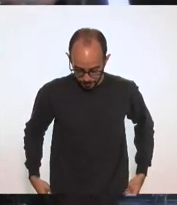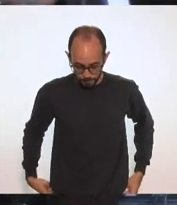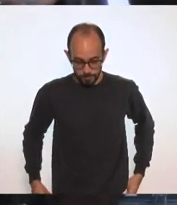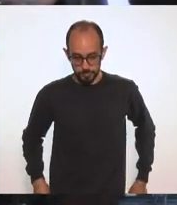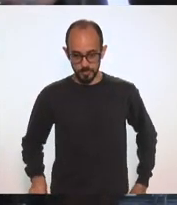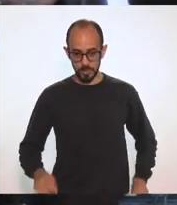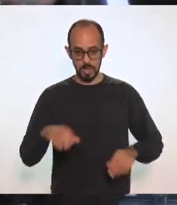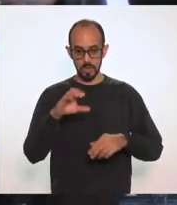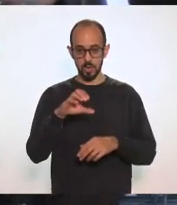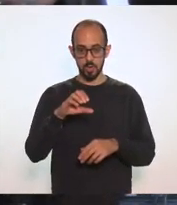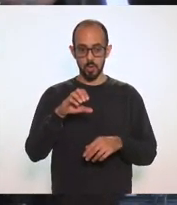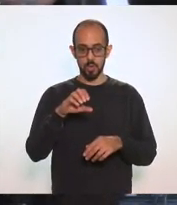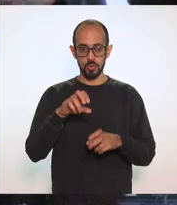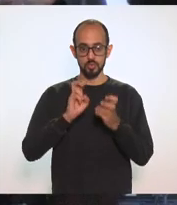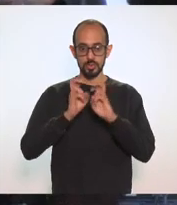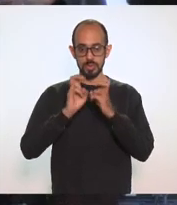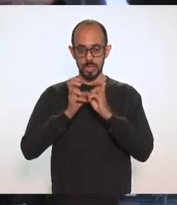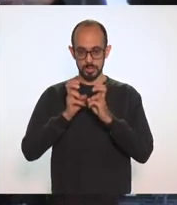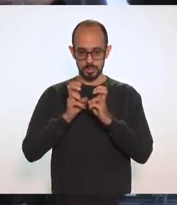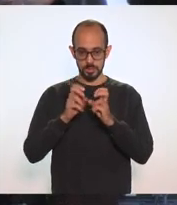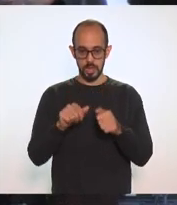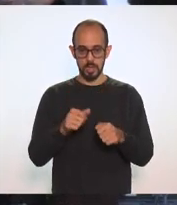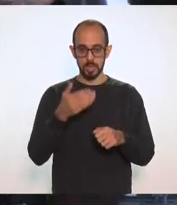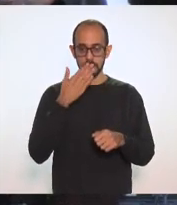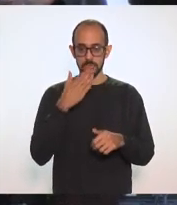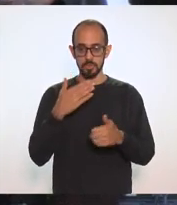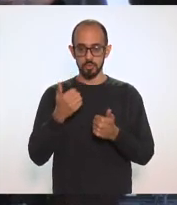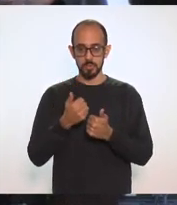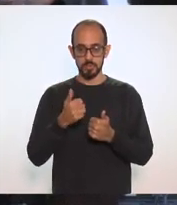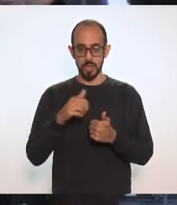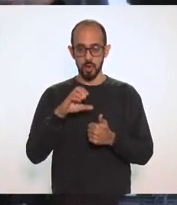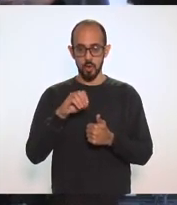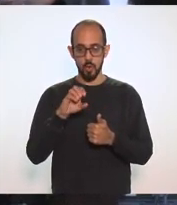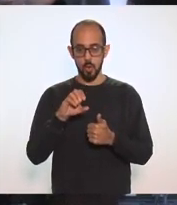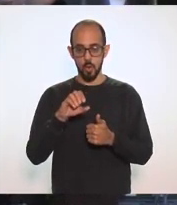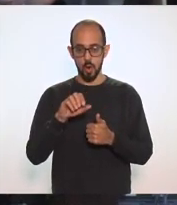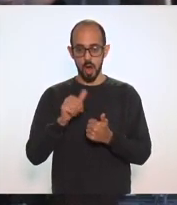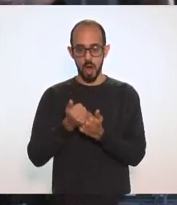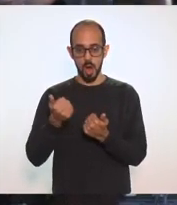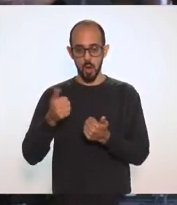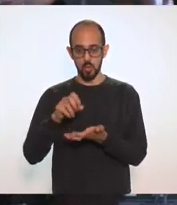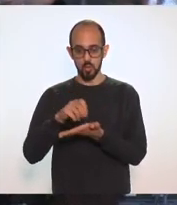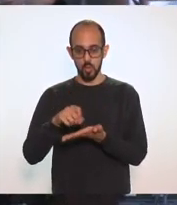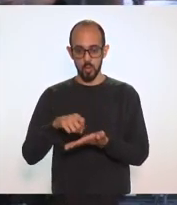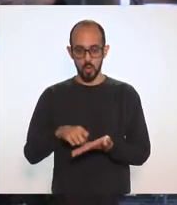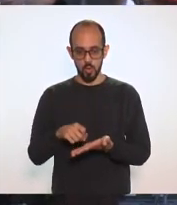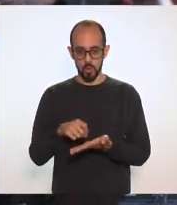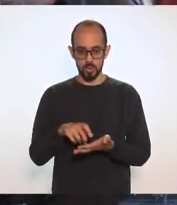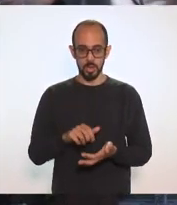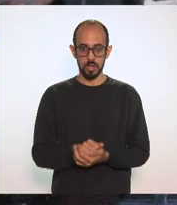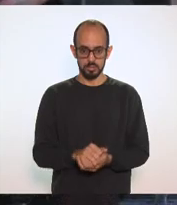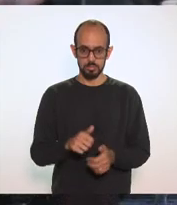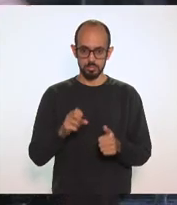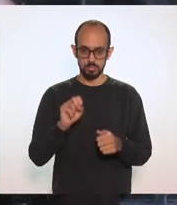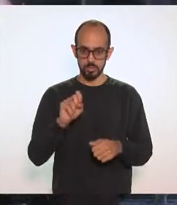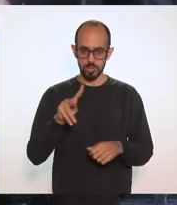a ideia do Gustavo, me convidou para ser coautor, logicamente ele vai oferecer para todos. Pode ser dessa forma?